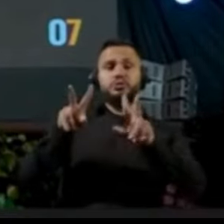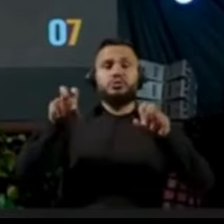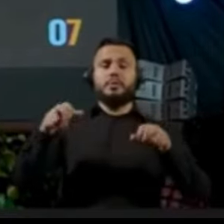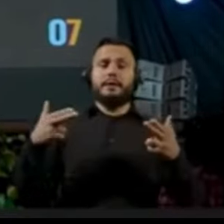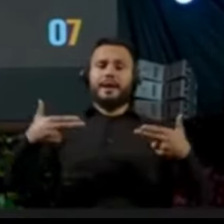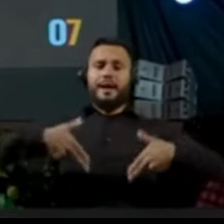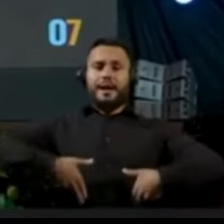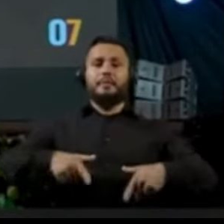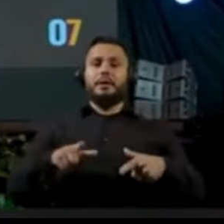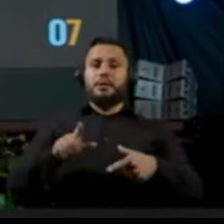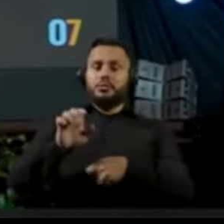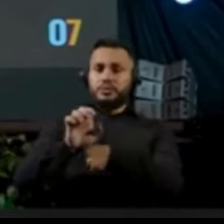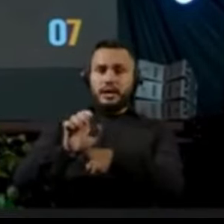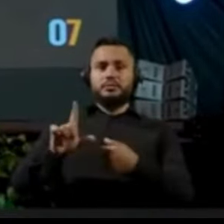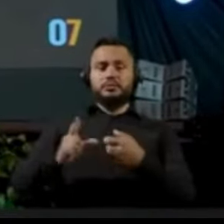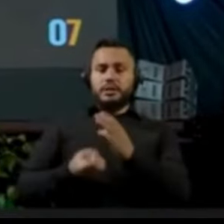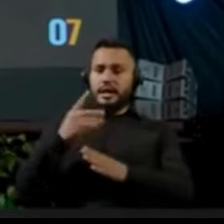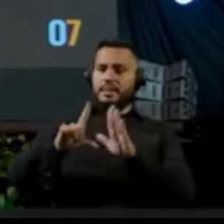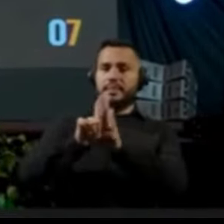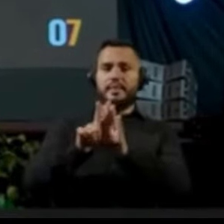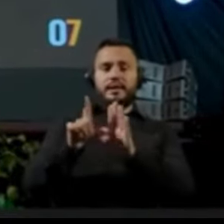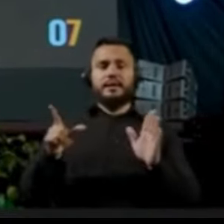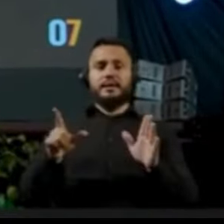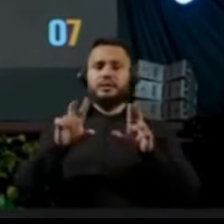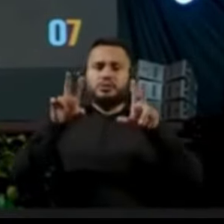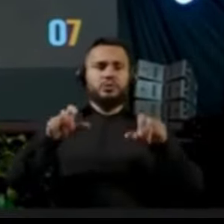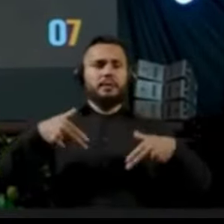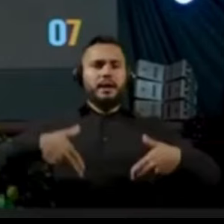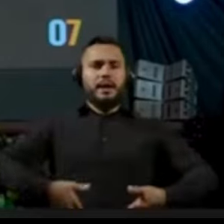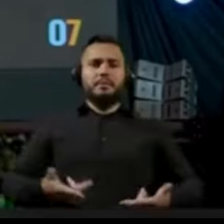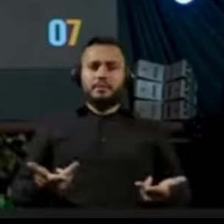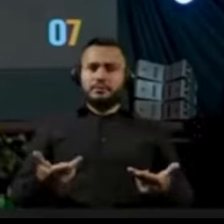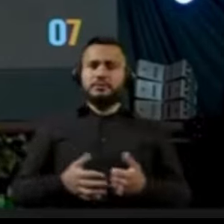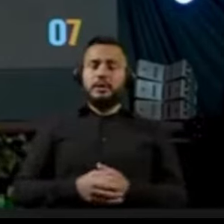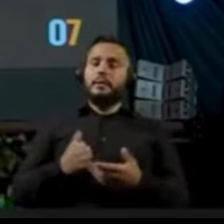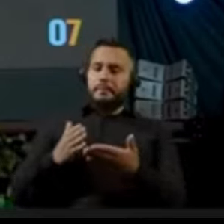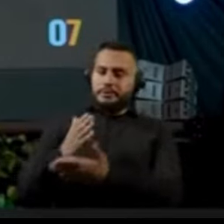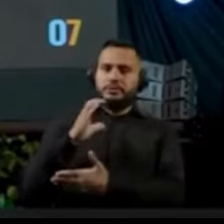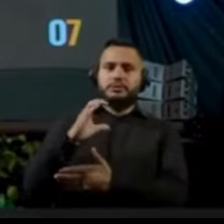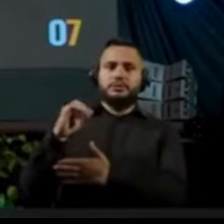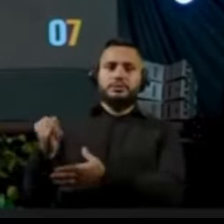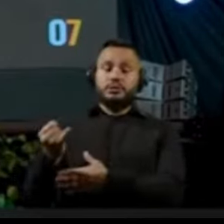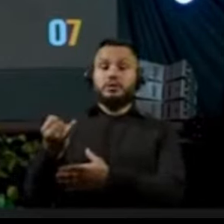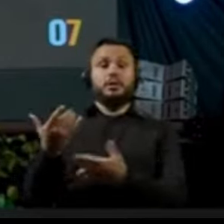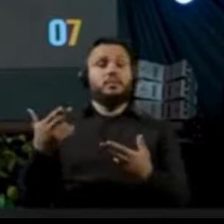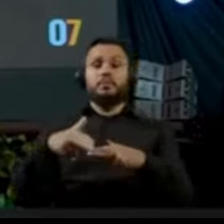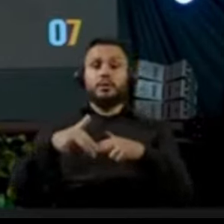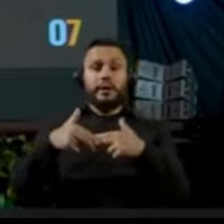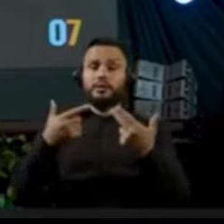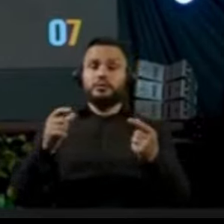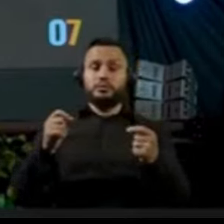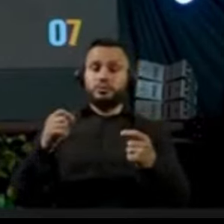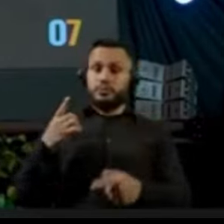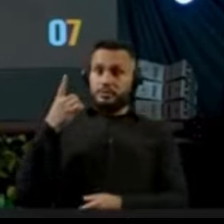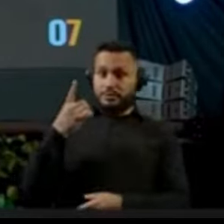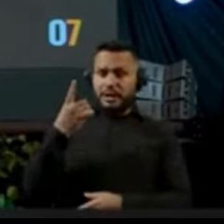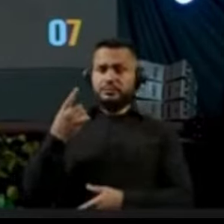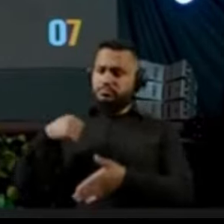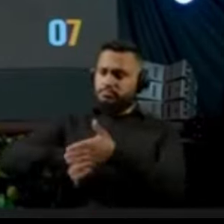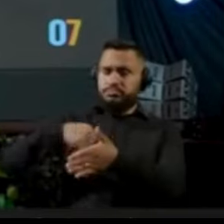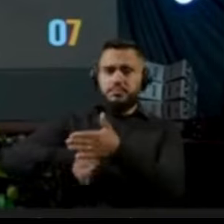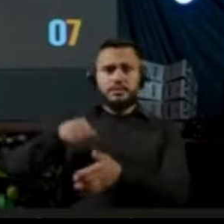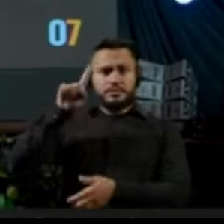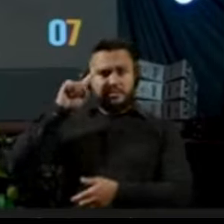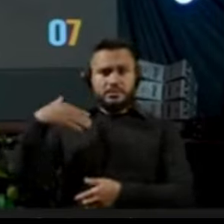que os estados legislem sobre armas. Pô, vamos botar a federação para funcionar. Passou na CCJ, graças aos nossos deputados que estão ativamente lutando conosco